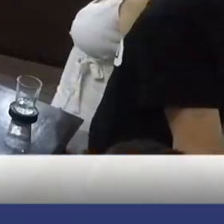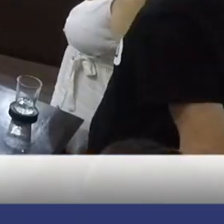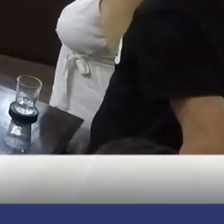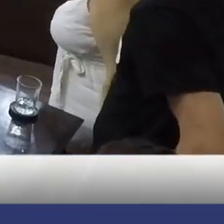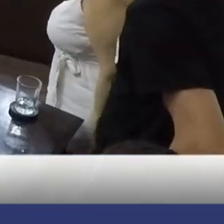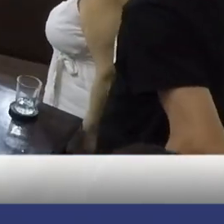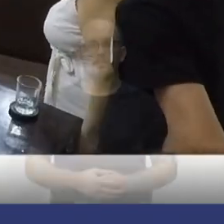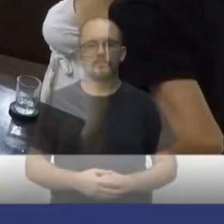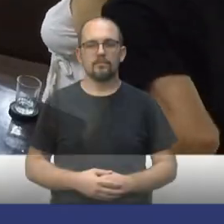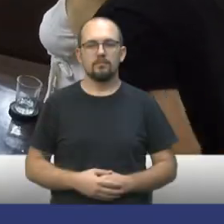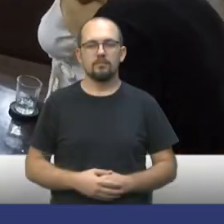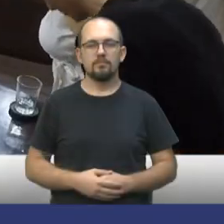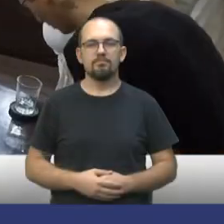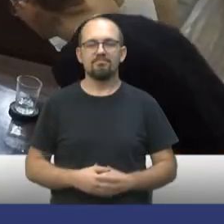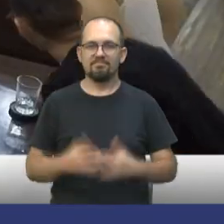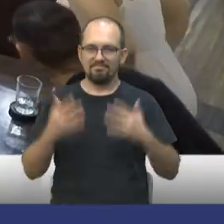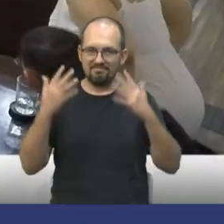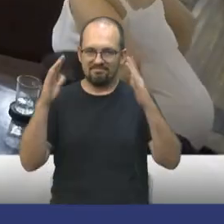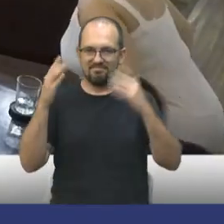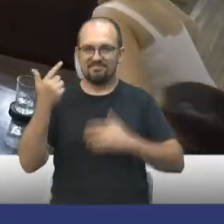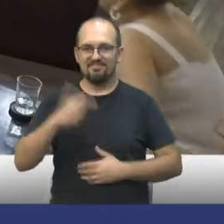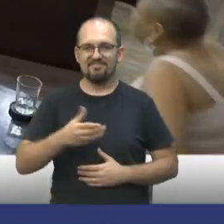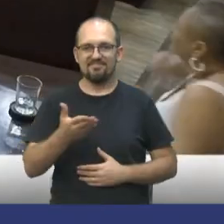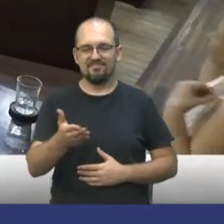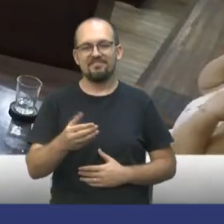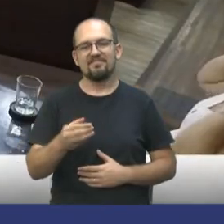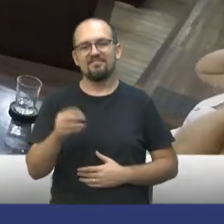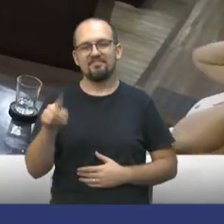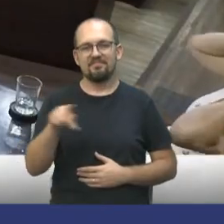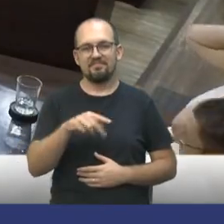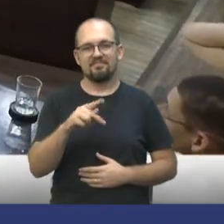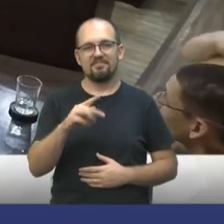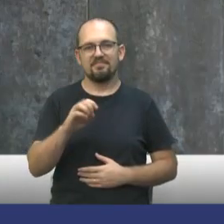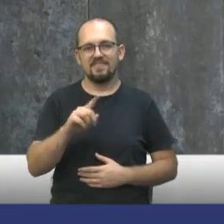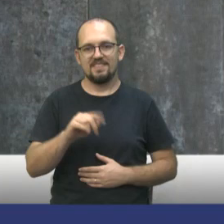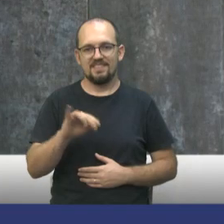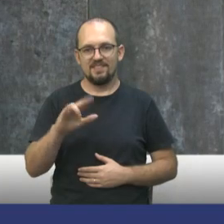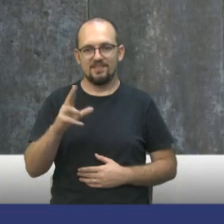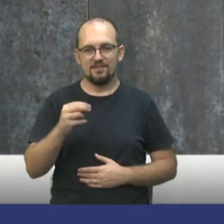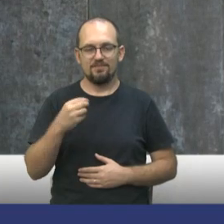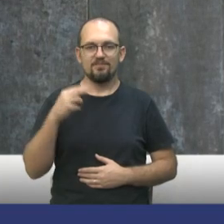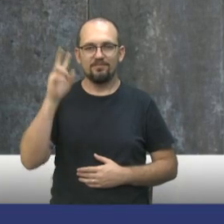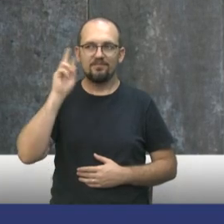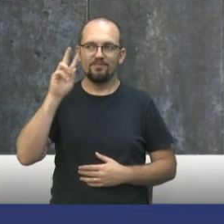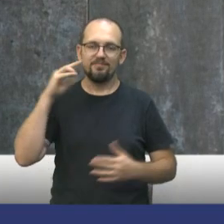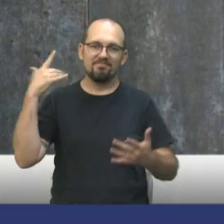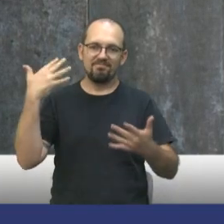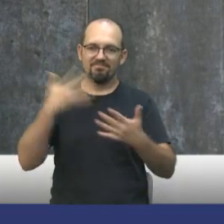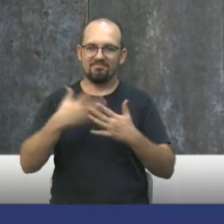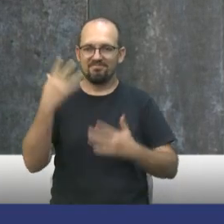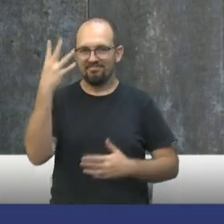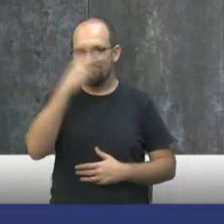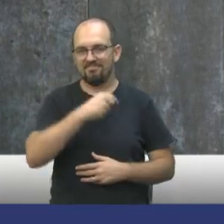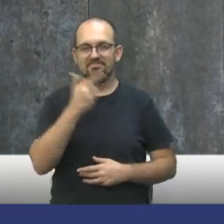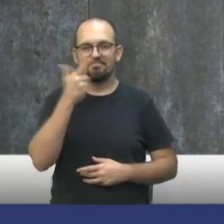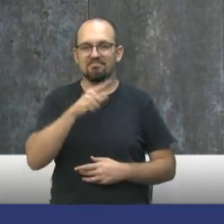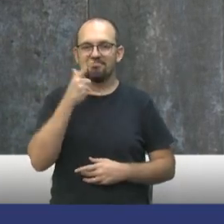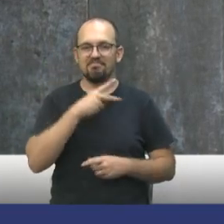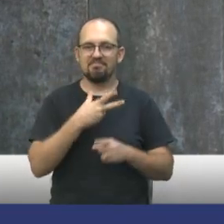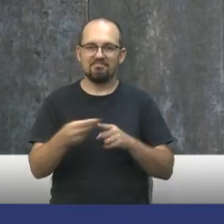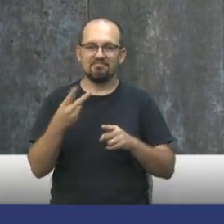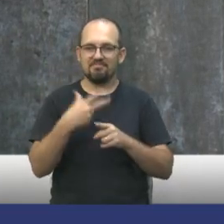Os nossos parabéns mais uma vez ao mestre Pezinho por essa linda trajetória, por ter conquistado tanto